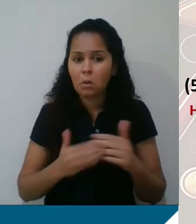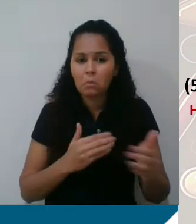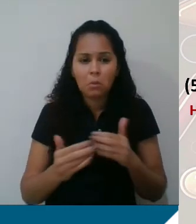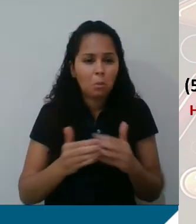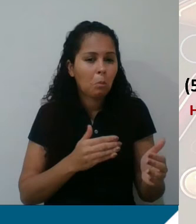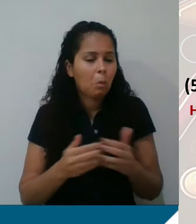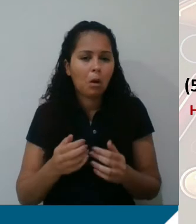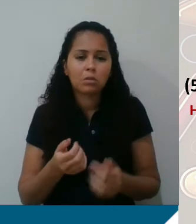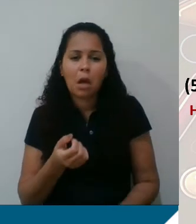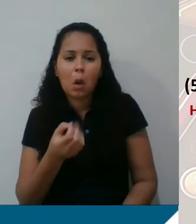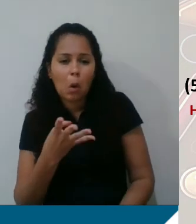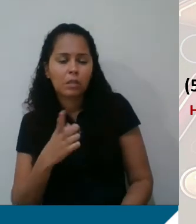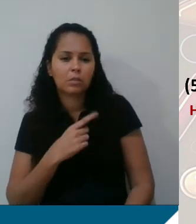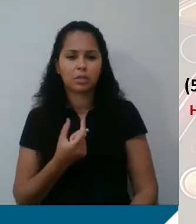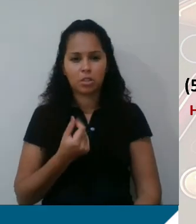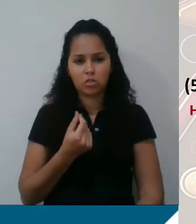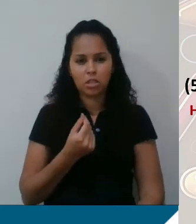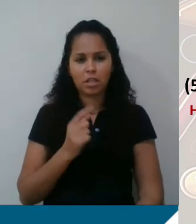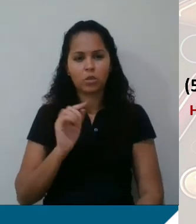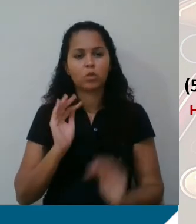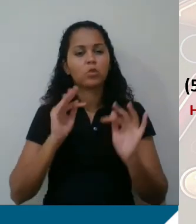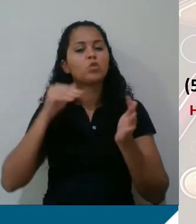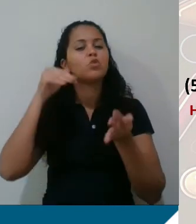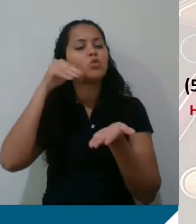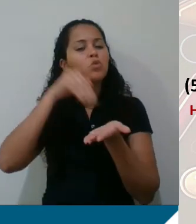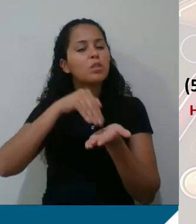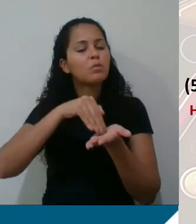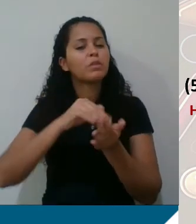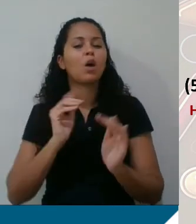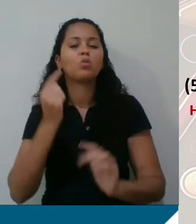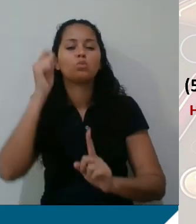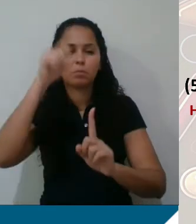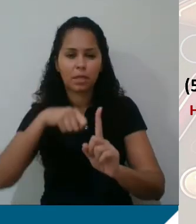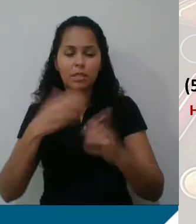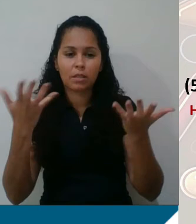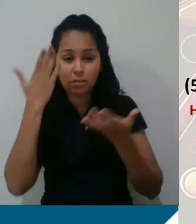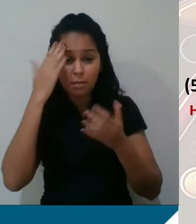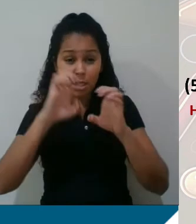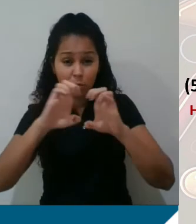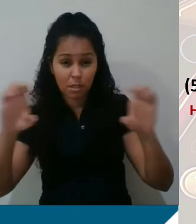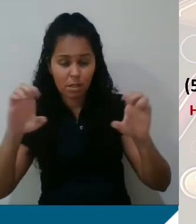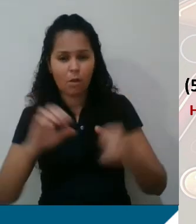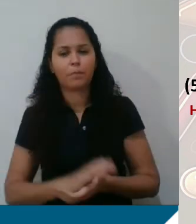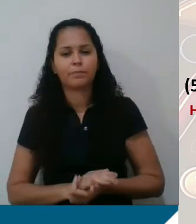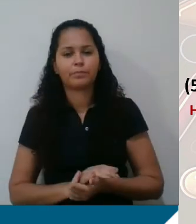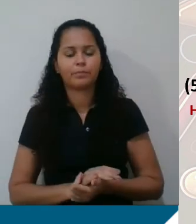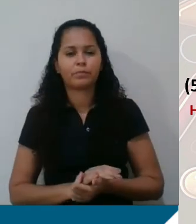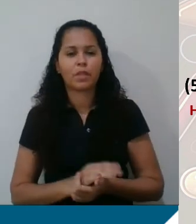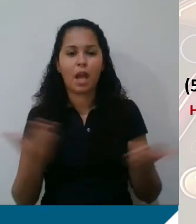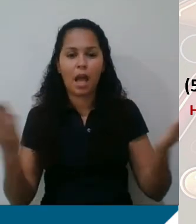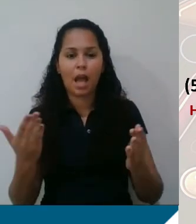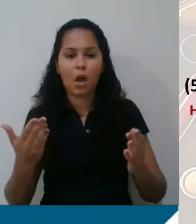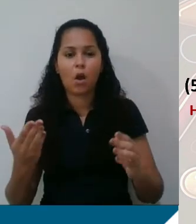me interessa saber exatamente quanto que eu vou ter de dinheiro após um mês, mas a expressão que representa este montante. Vamos fazer de novo?